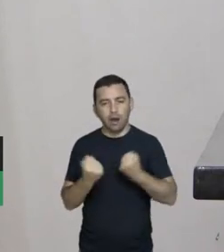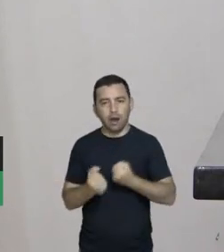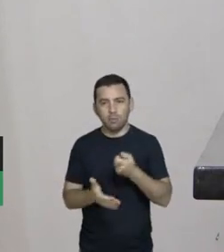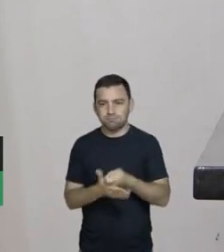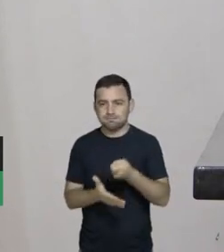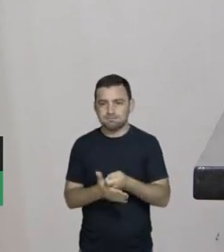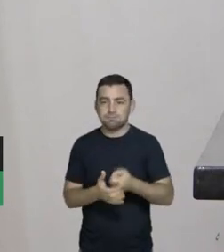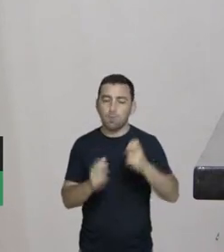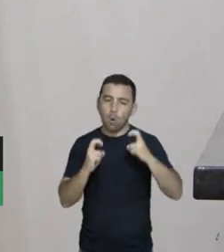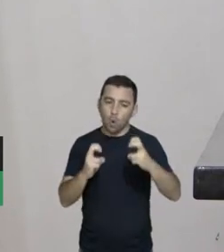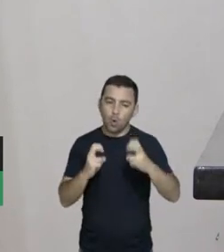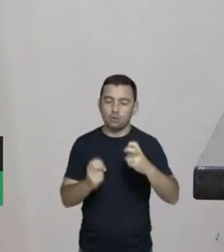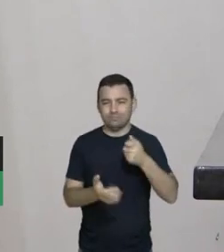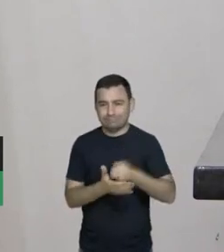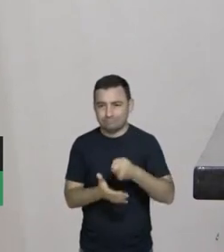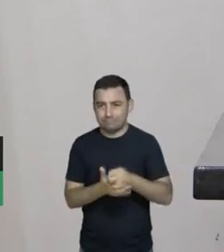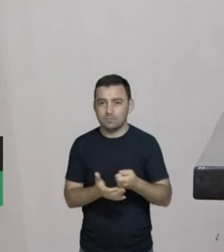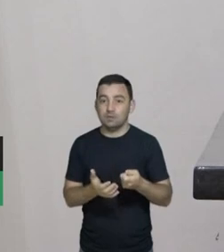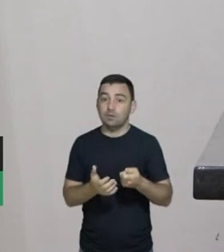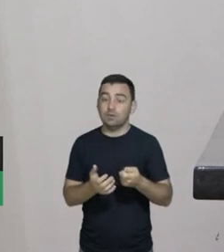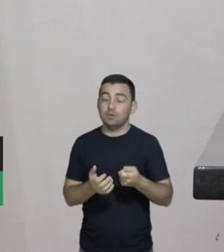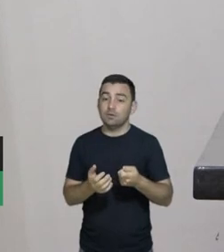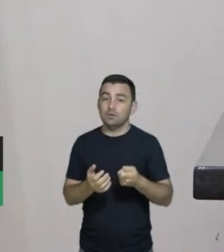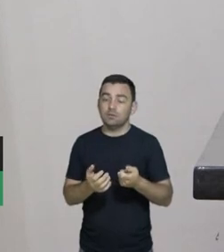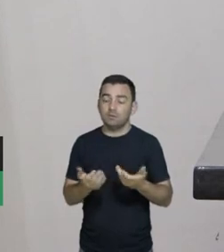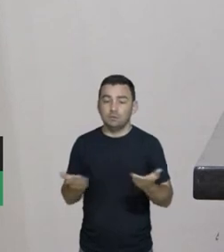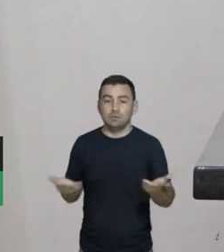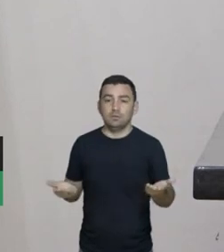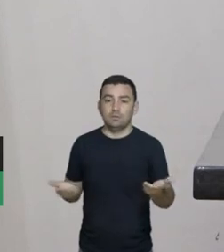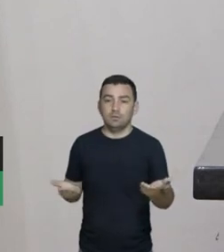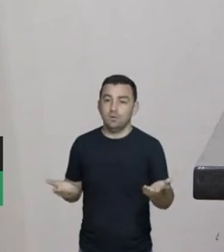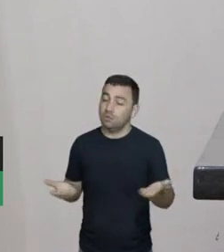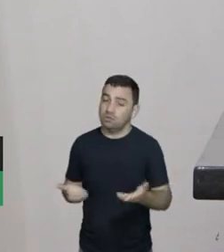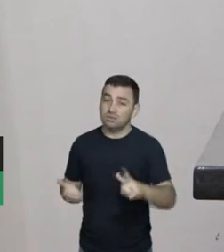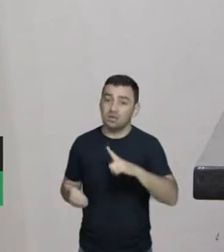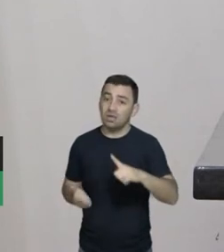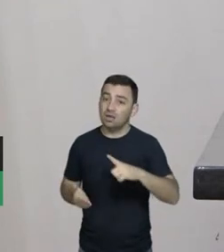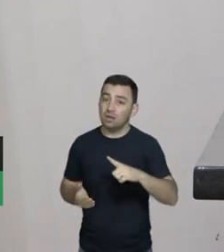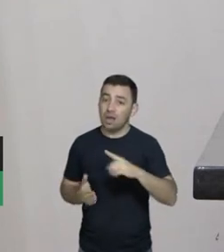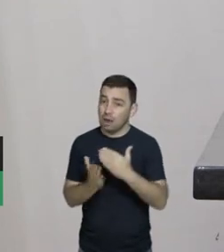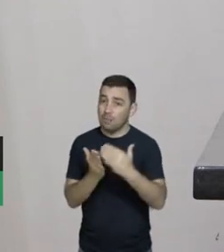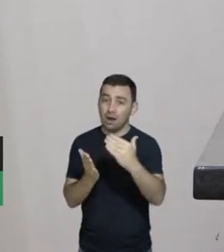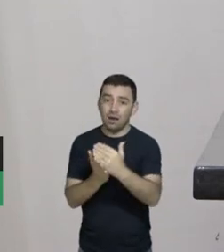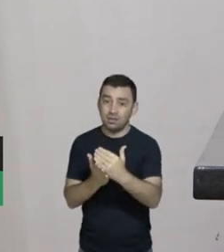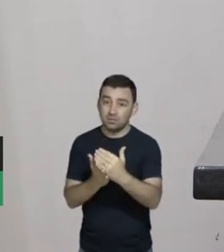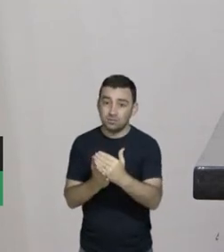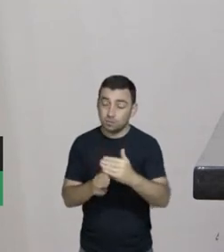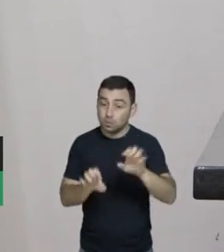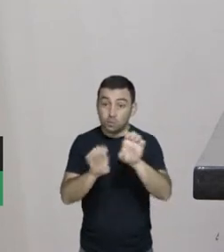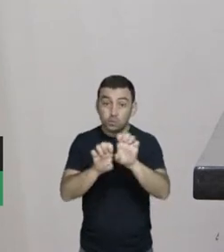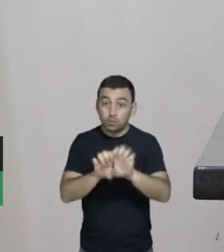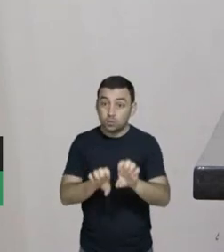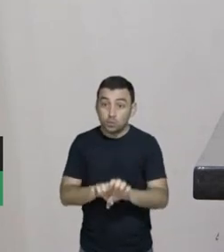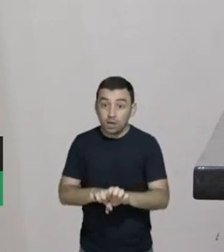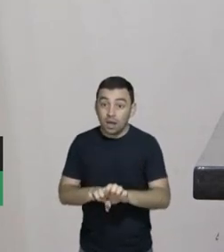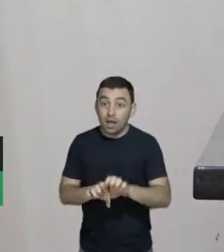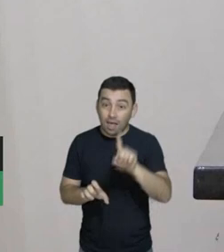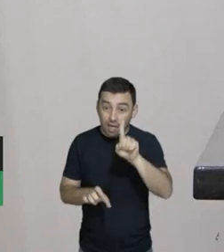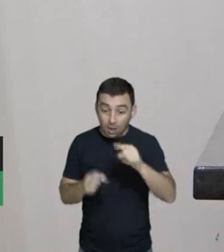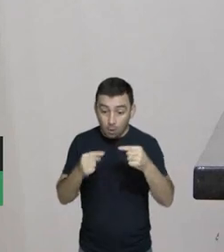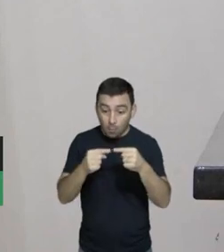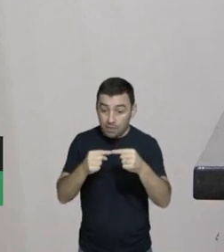moto e do modal terrestre, sendo que nós temos uma imensa obra de infraestrutura chamada